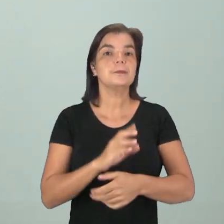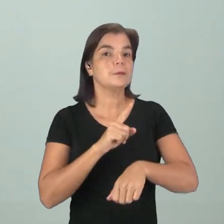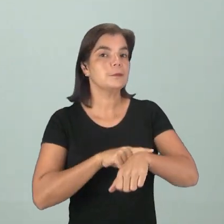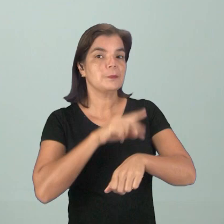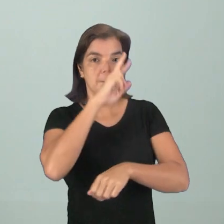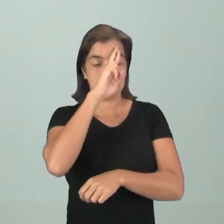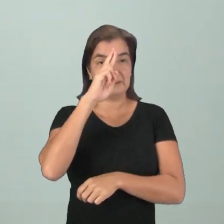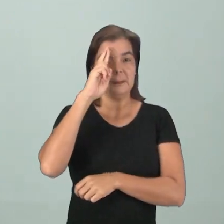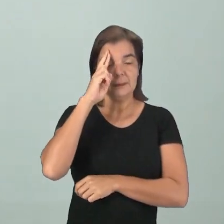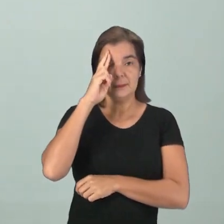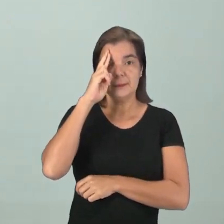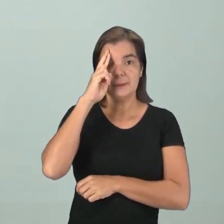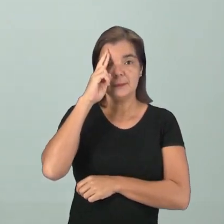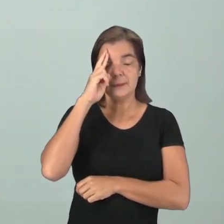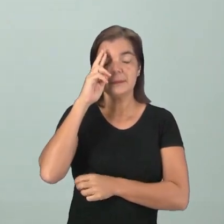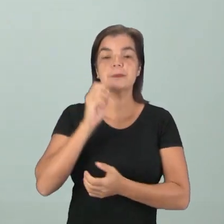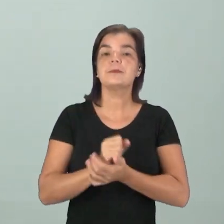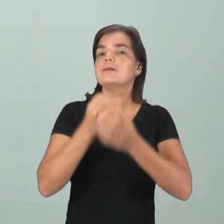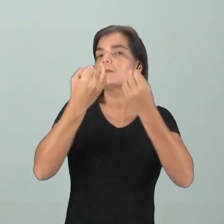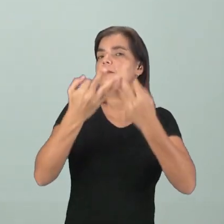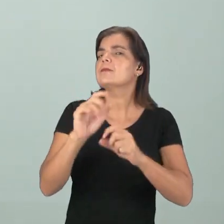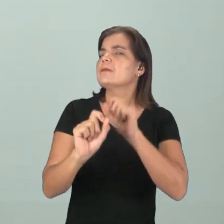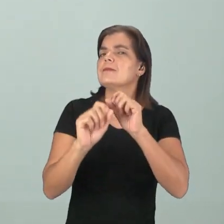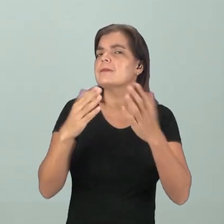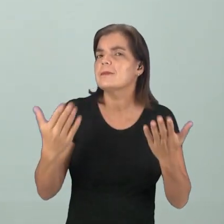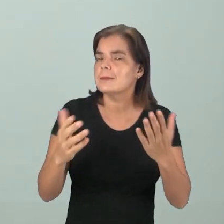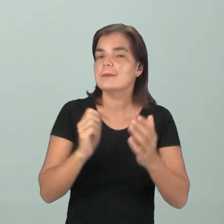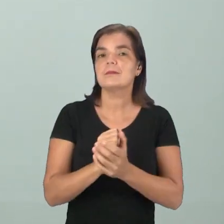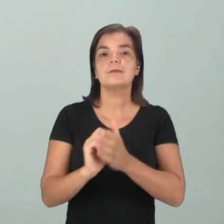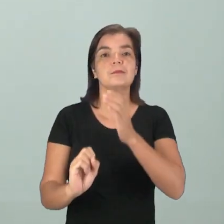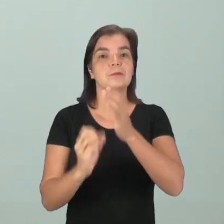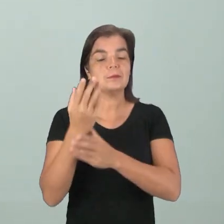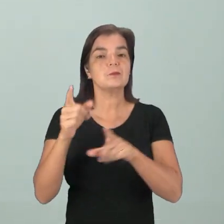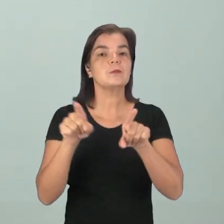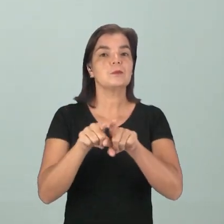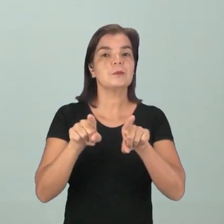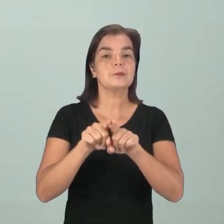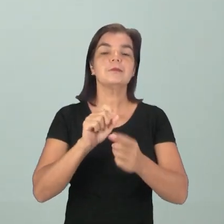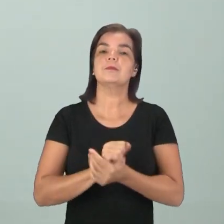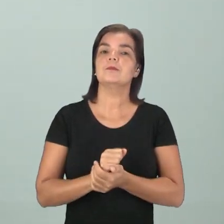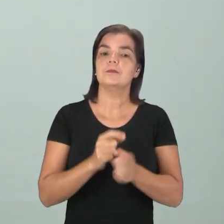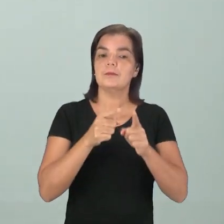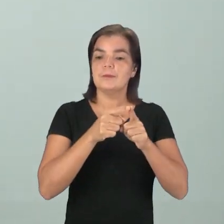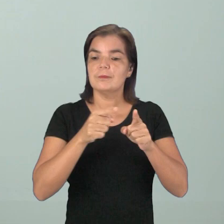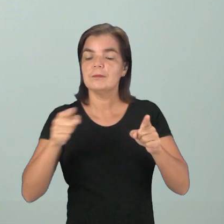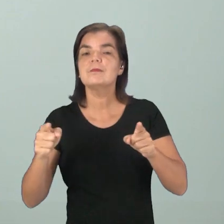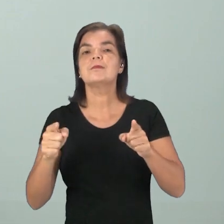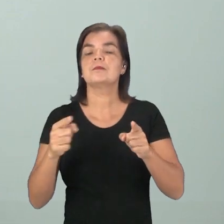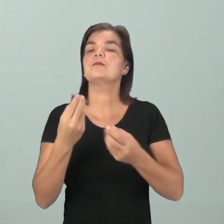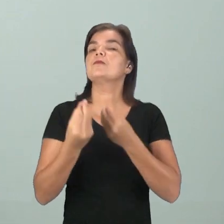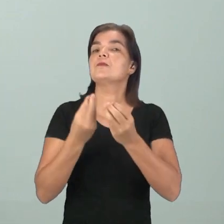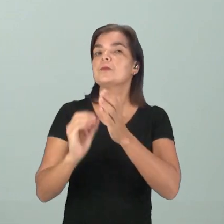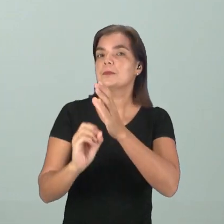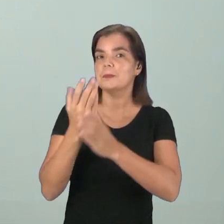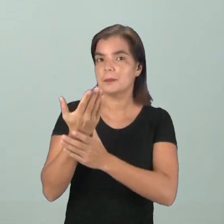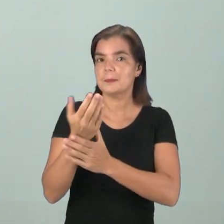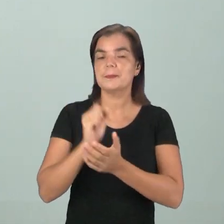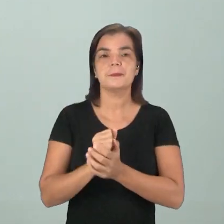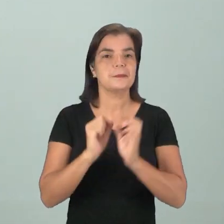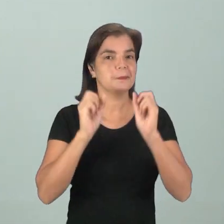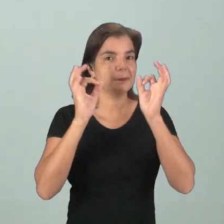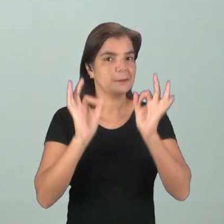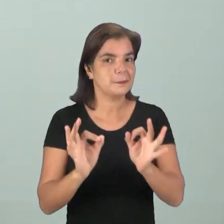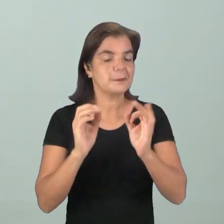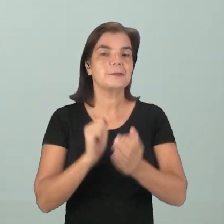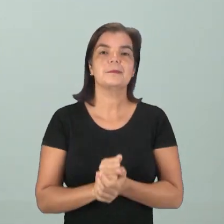tempo histórico, que dizer o que foi, qual foi o acontecimento, como no tempo cronológico, dizer quando aconteceu,